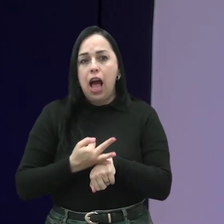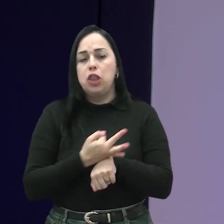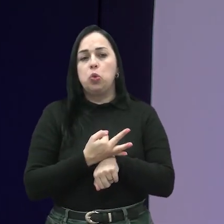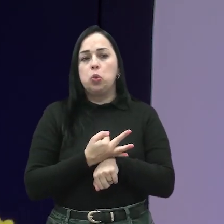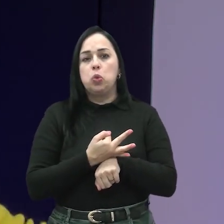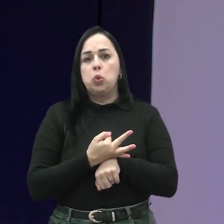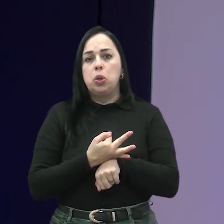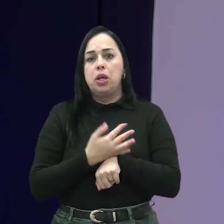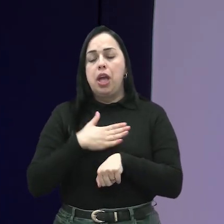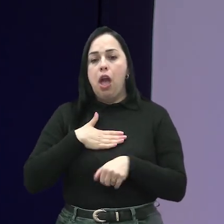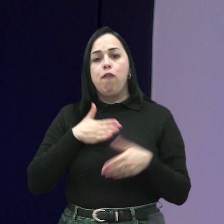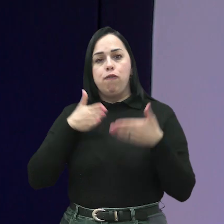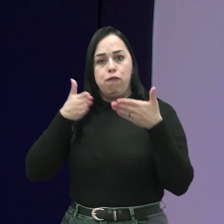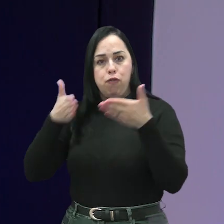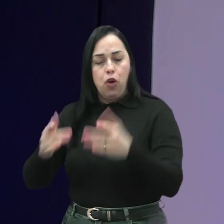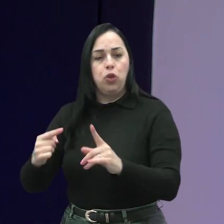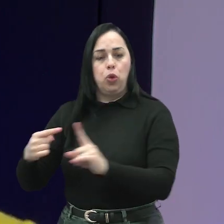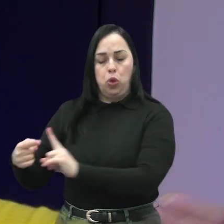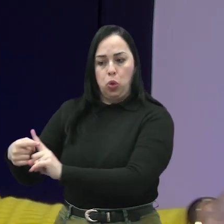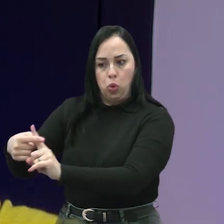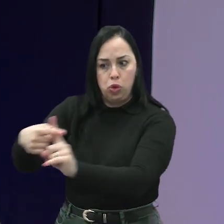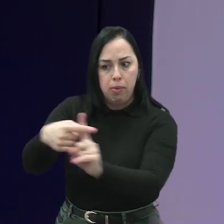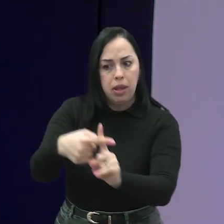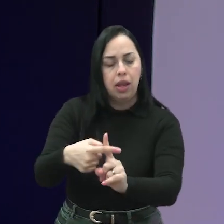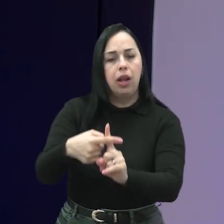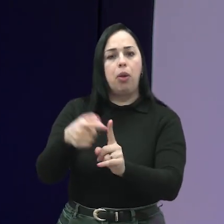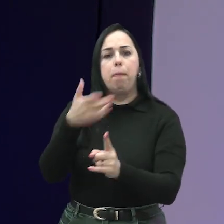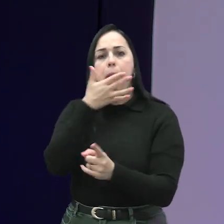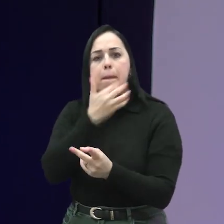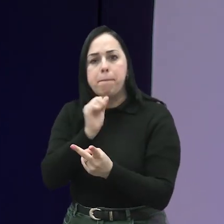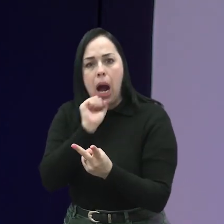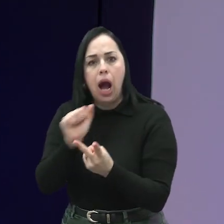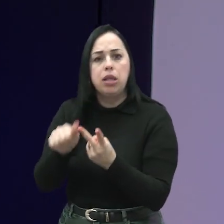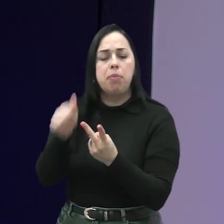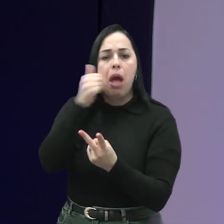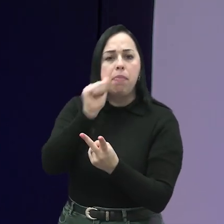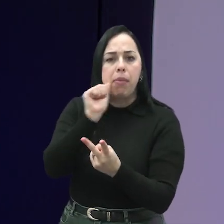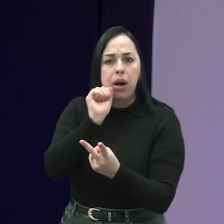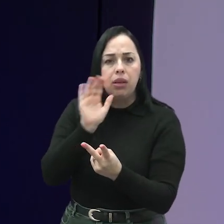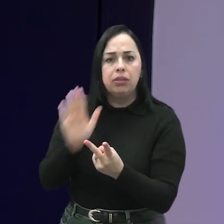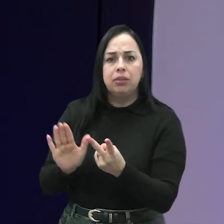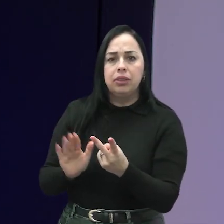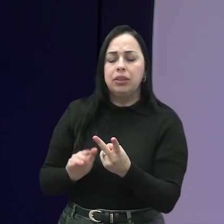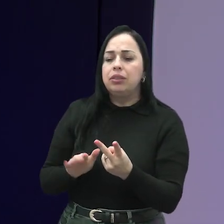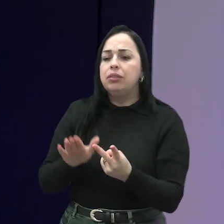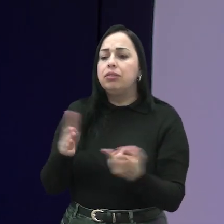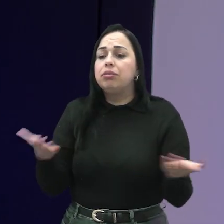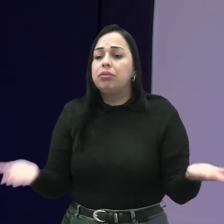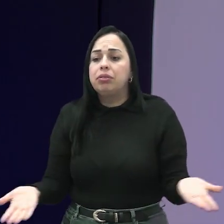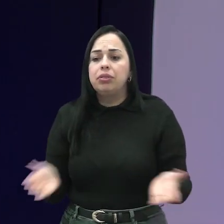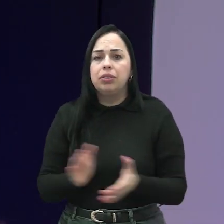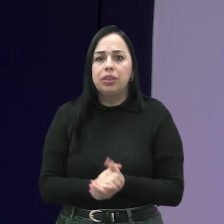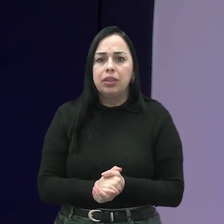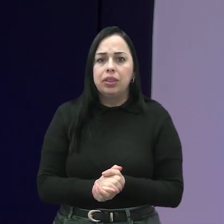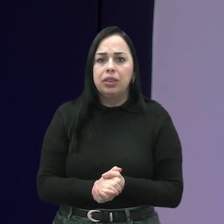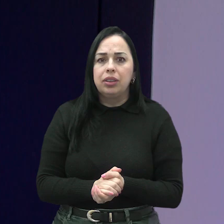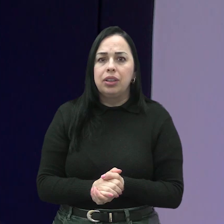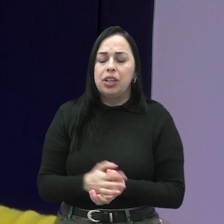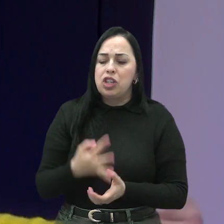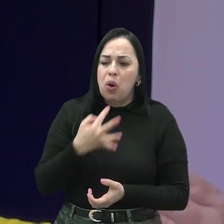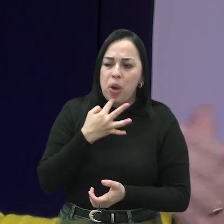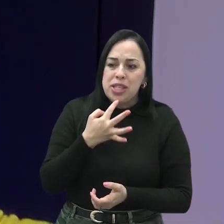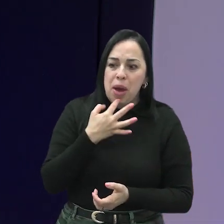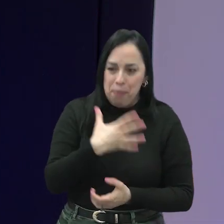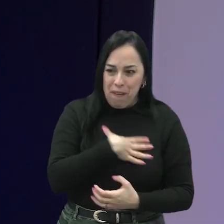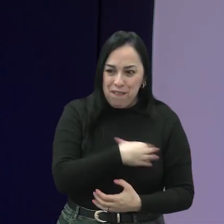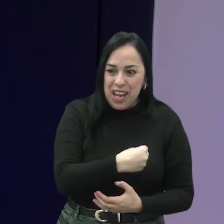a gente vai ao túmulo, né? Eu vou da minha mãe, né, meu pai. E sempre quando eu vou, eu falo, e aí, vocês